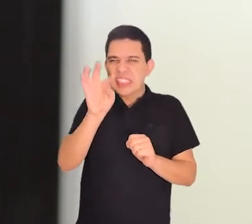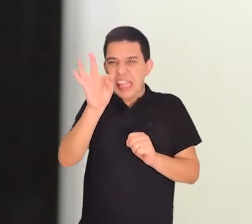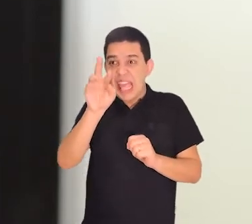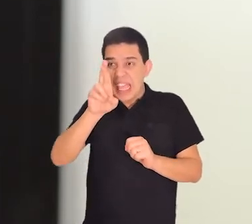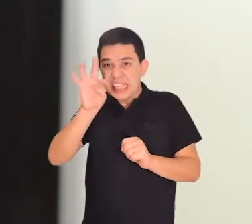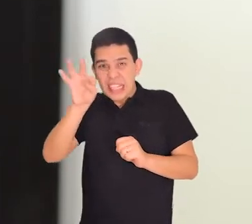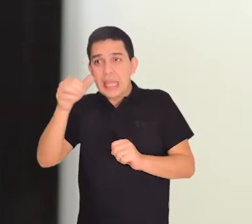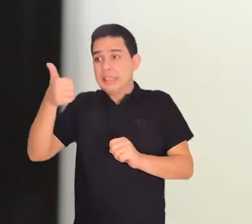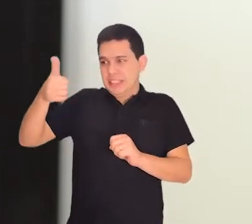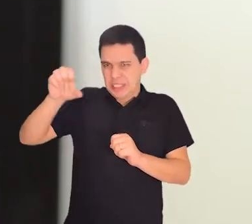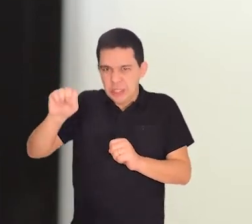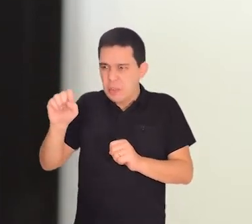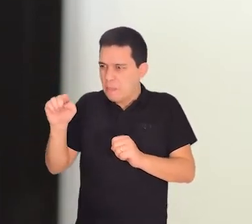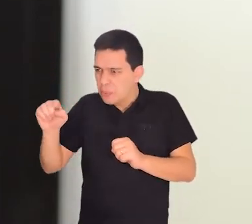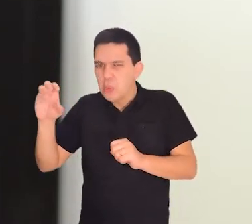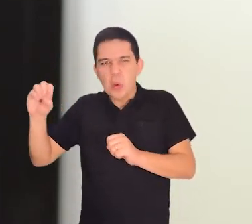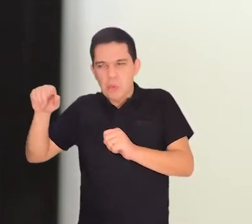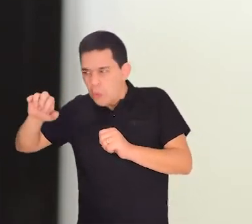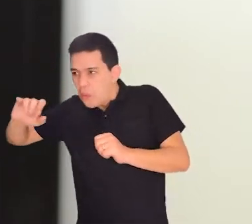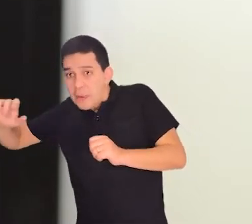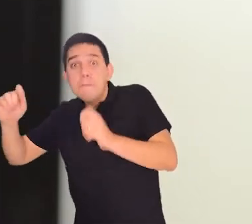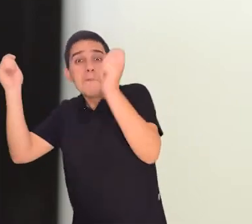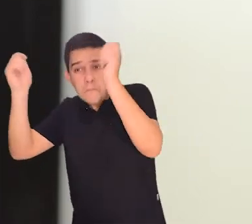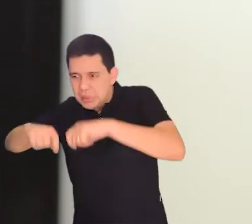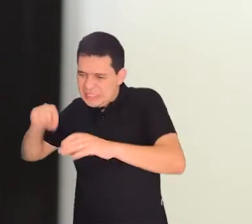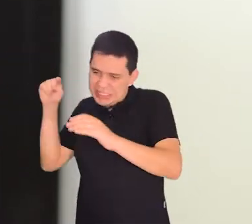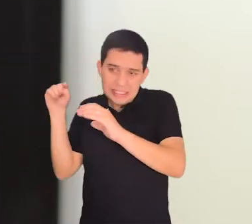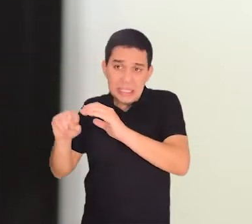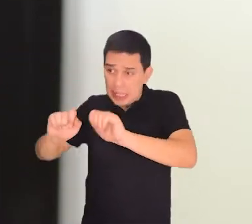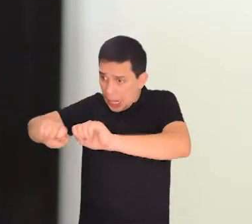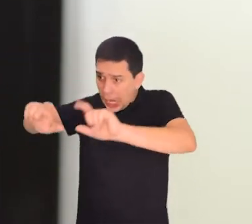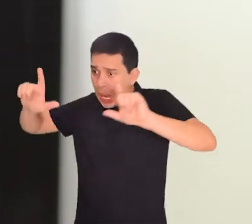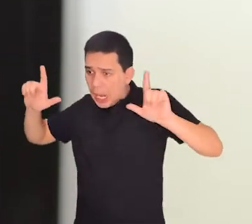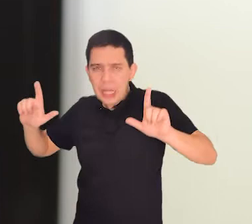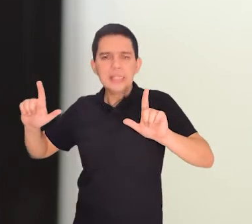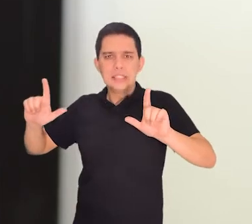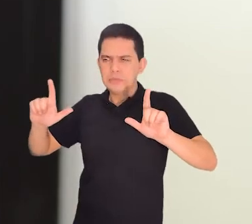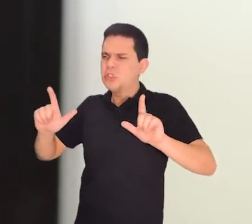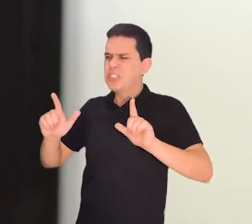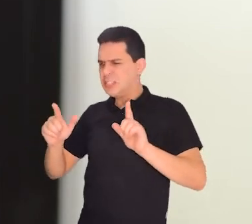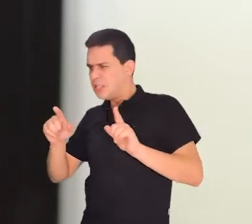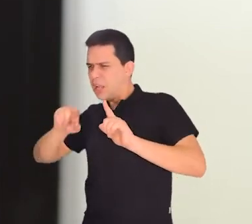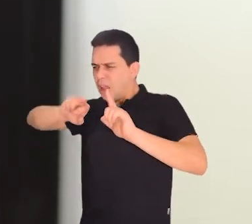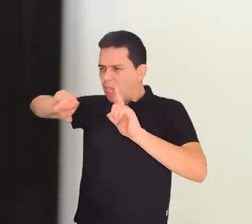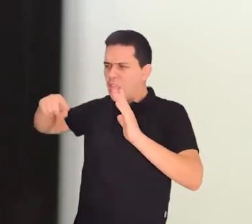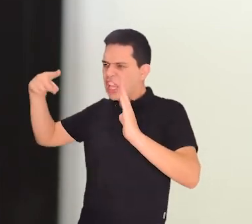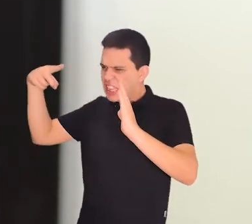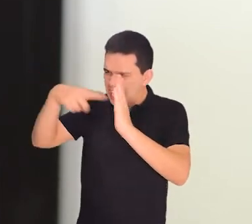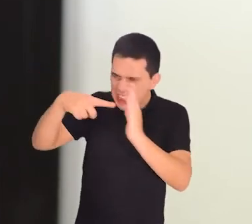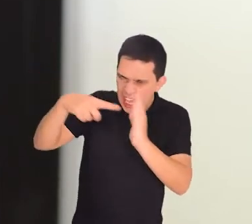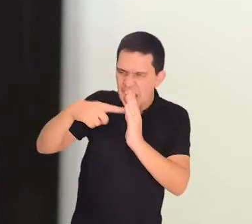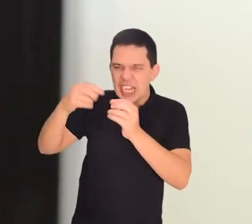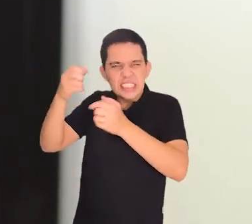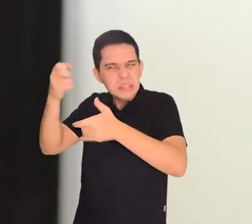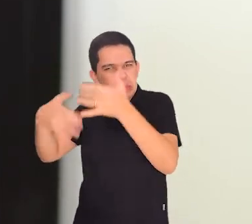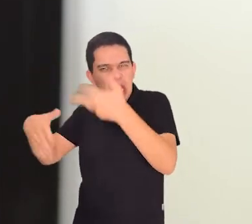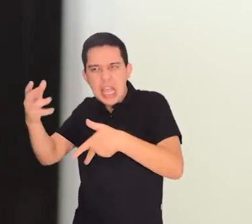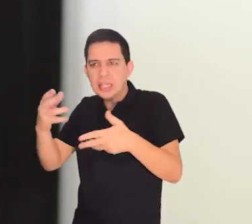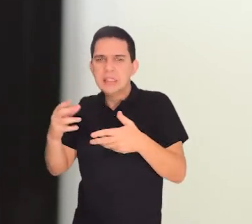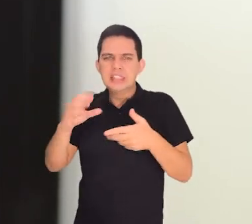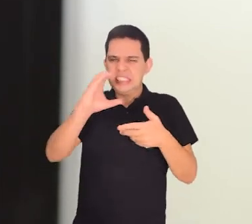www.prt18.mpt.mp.br e lá existe um espaço para denúncias, né? Quanto mais detalhes, o nome da cooperativa,